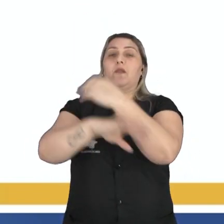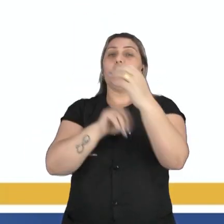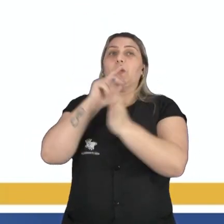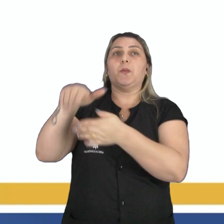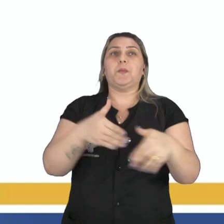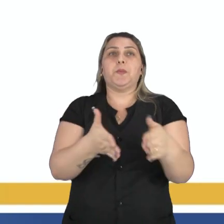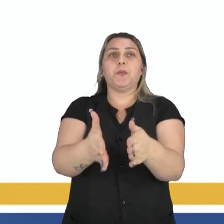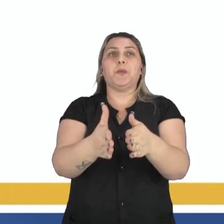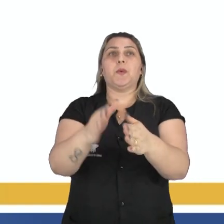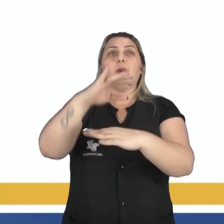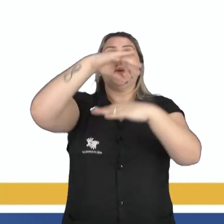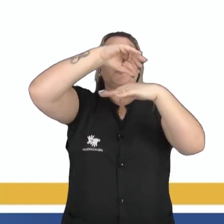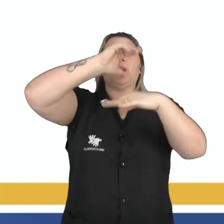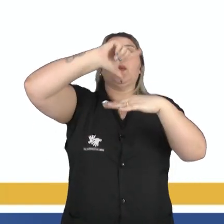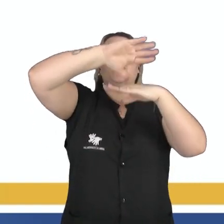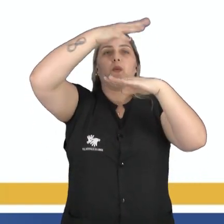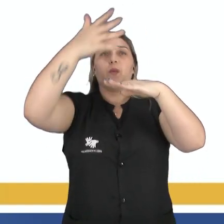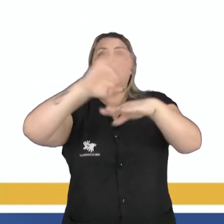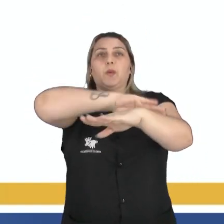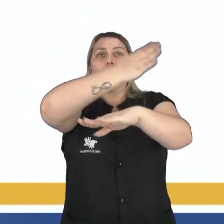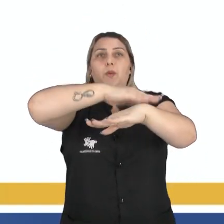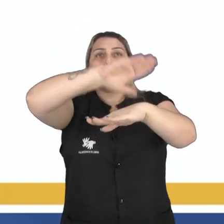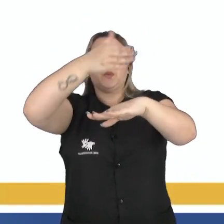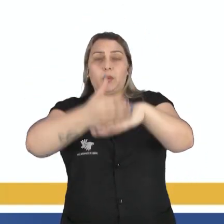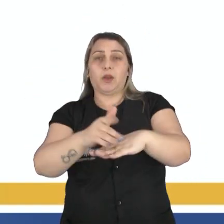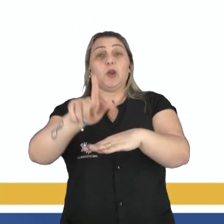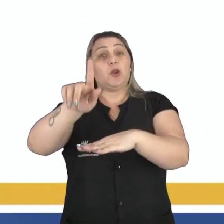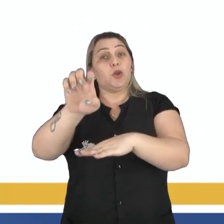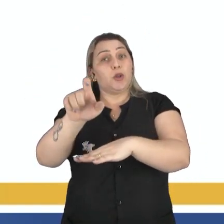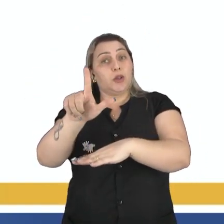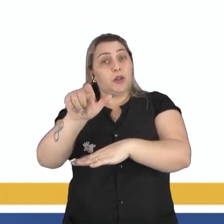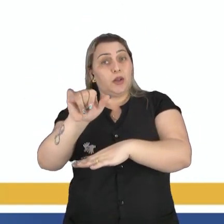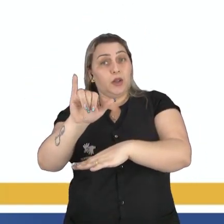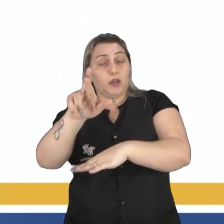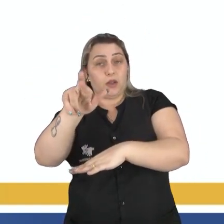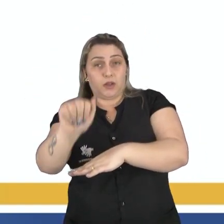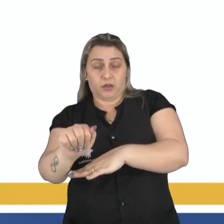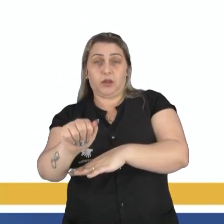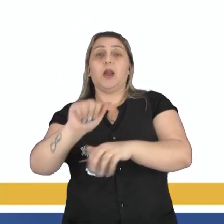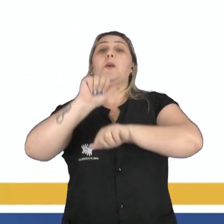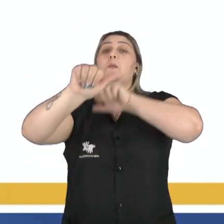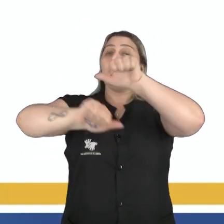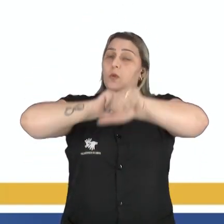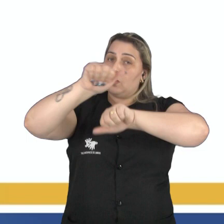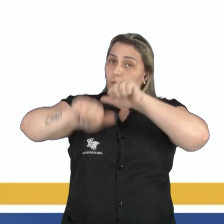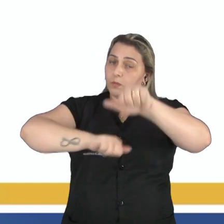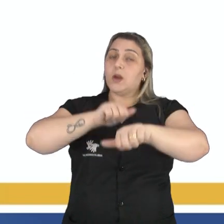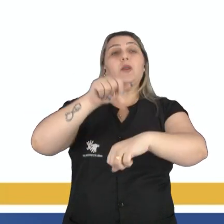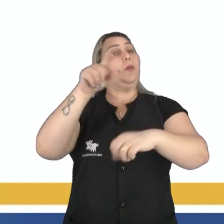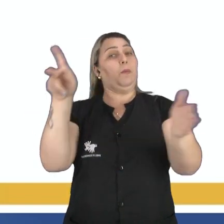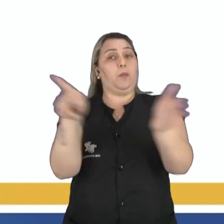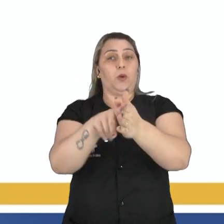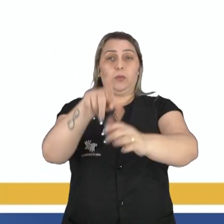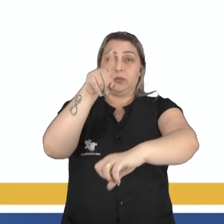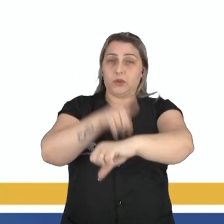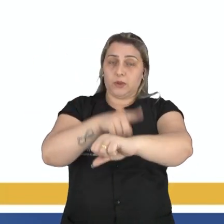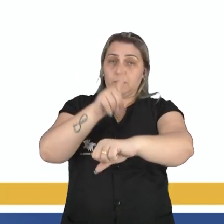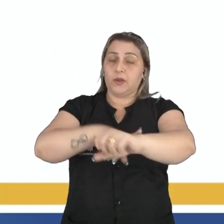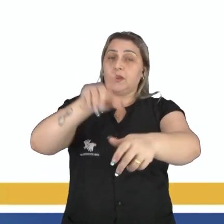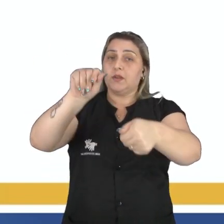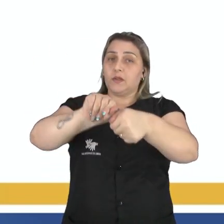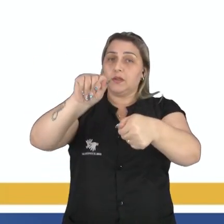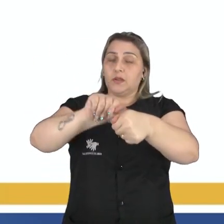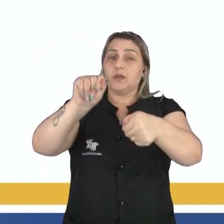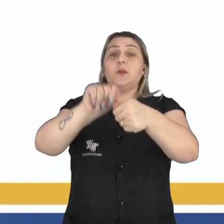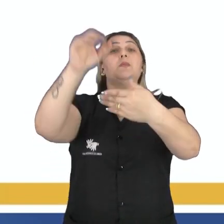árvores, rios, cachoeiras, montanhas, serras e geleiras. Esses se modificam com o tempo, porém essa modificação é feita